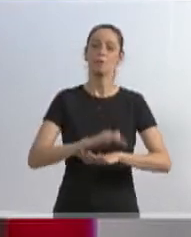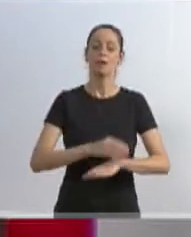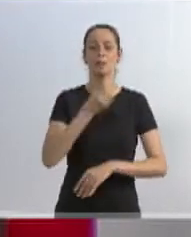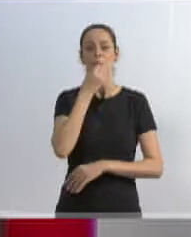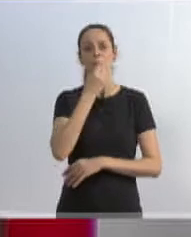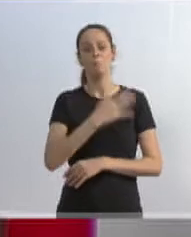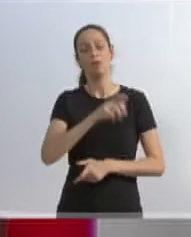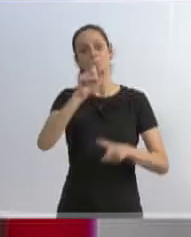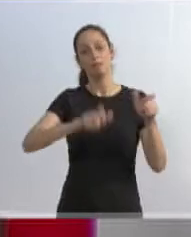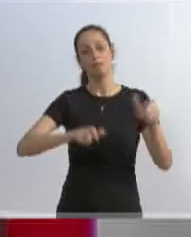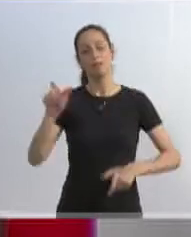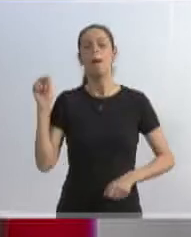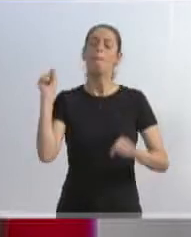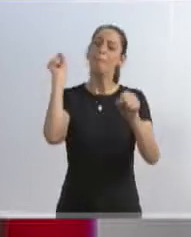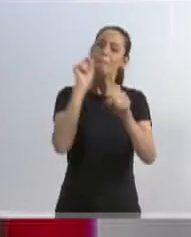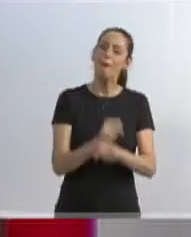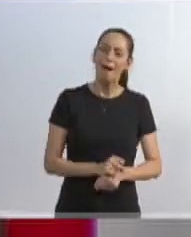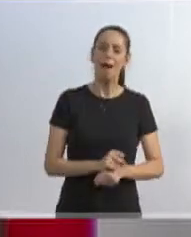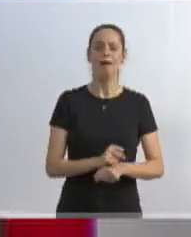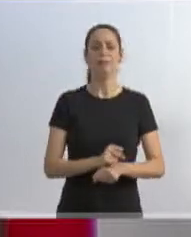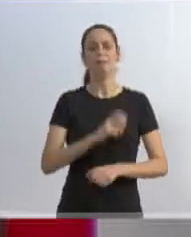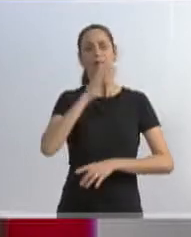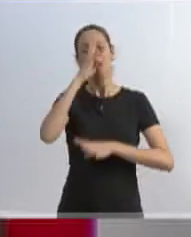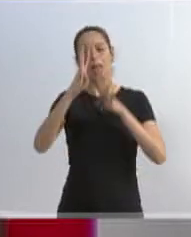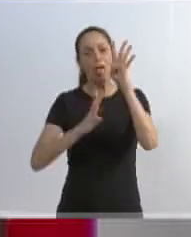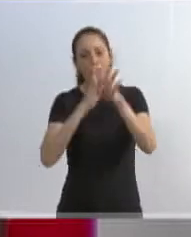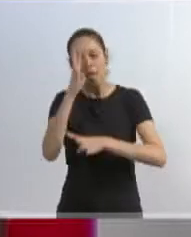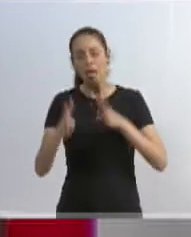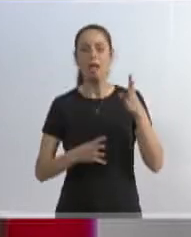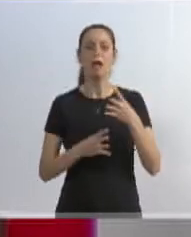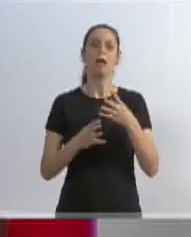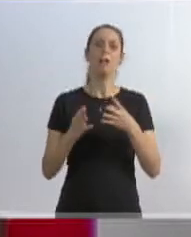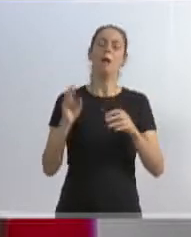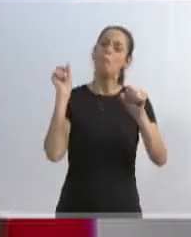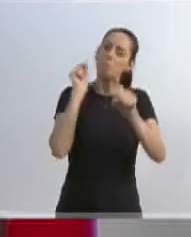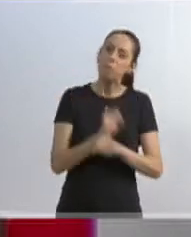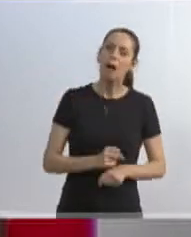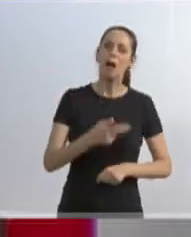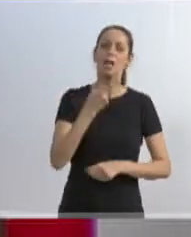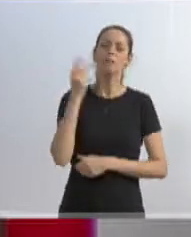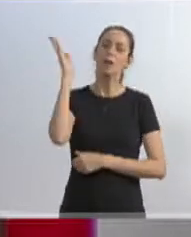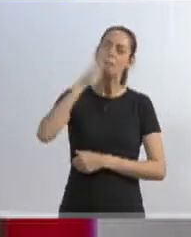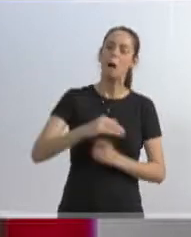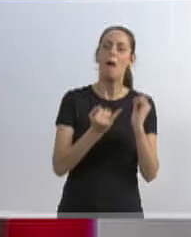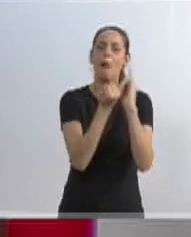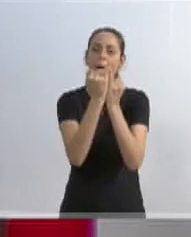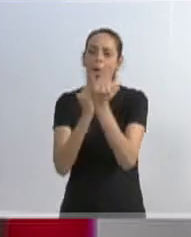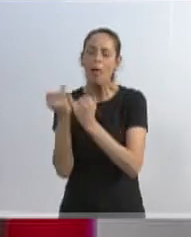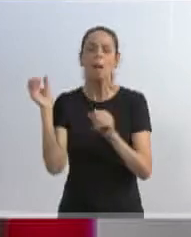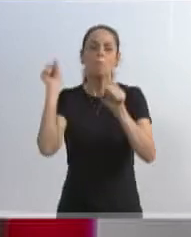Deixe de ser blogueiro, deixe de ficar inventando coisa, deixe de falar mal da vida dos outros e vão